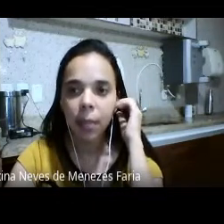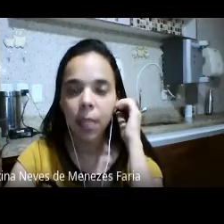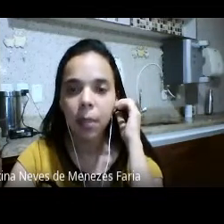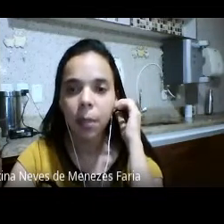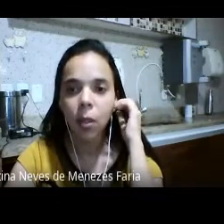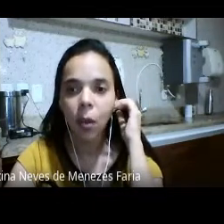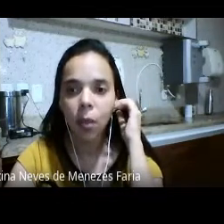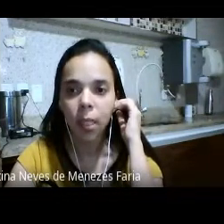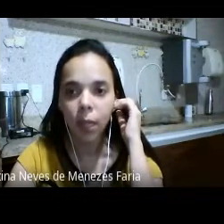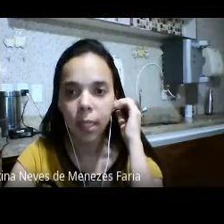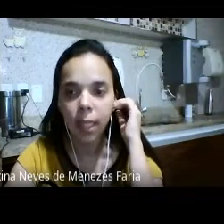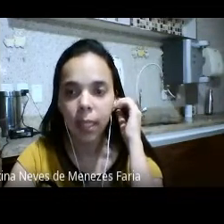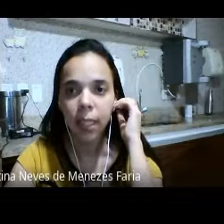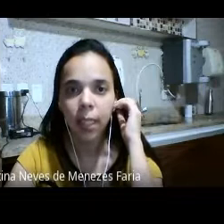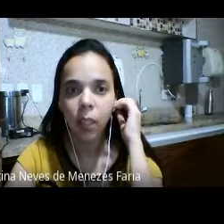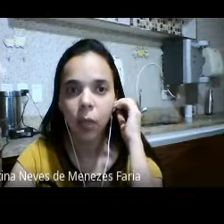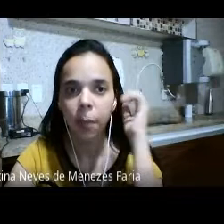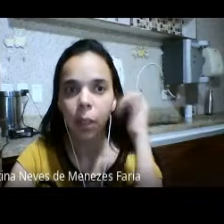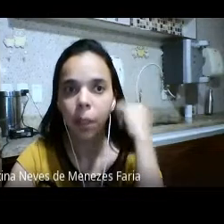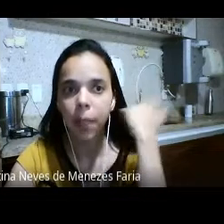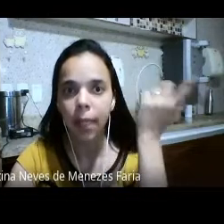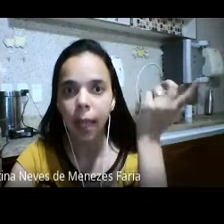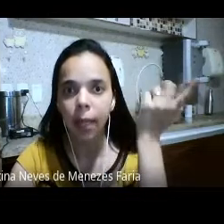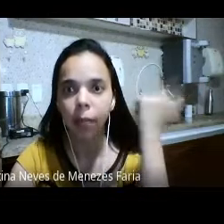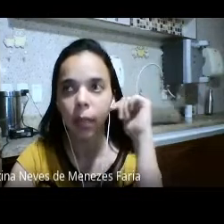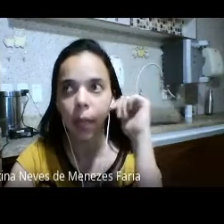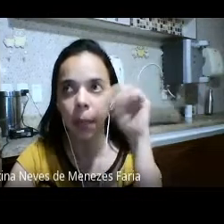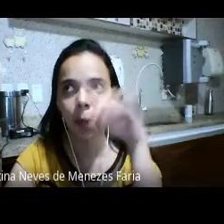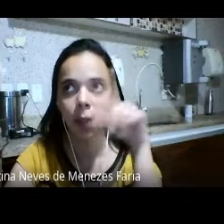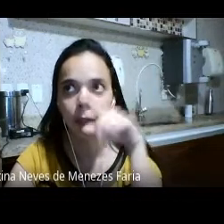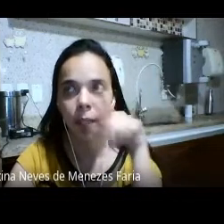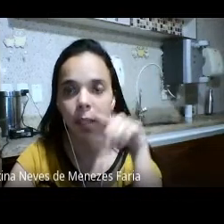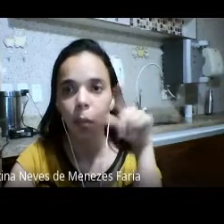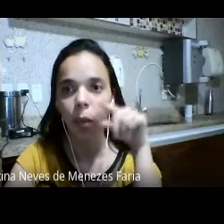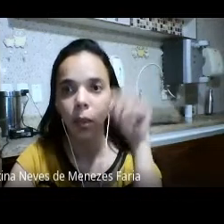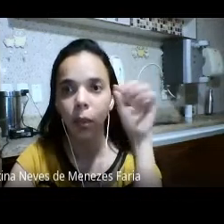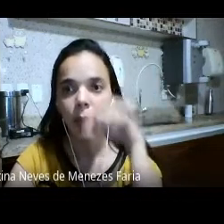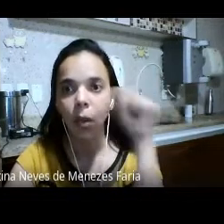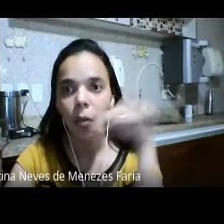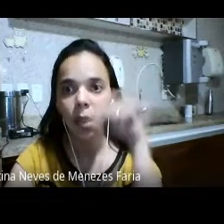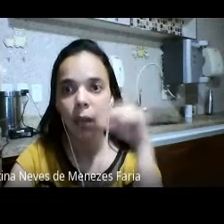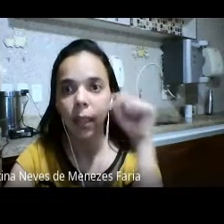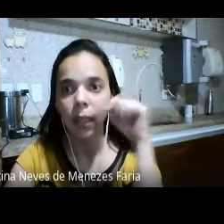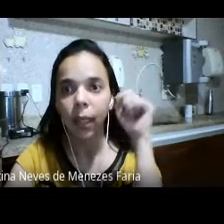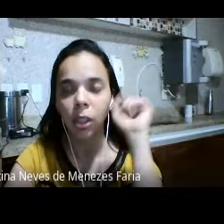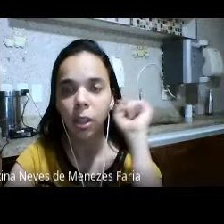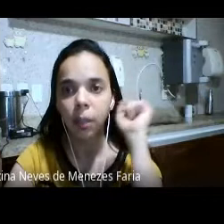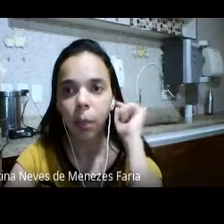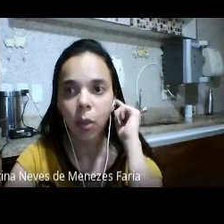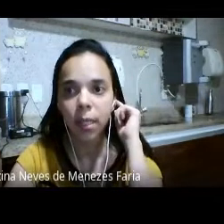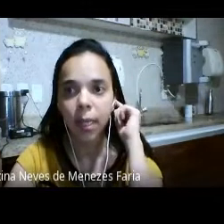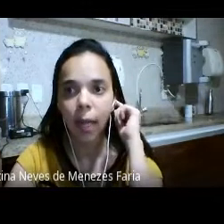permanecer as mesmas pessoas, talvez seria interessante você pedir para sair e voltar, porque como está ventando muito, o sinal da